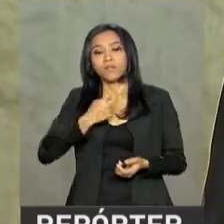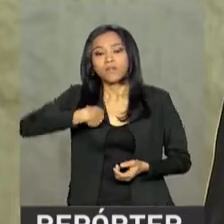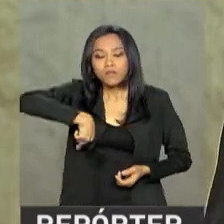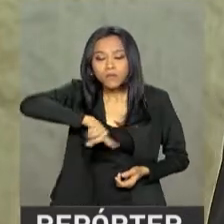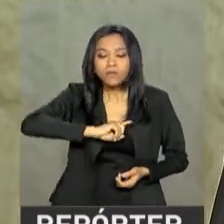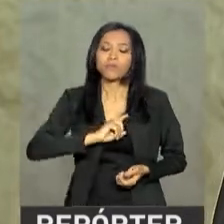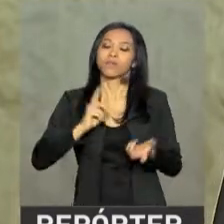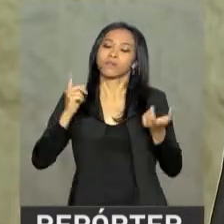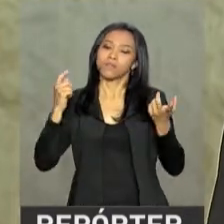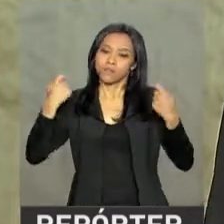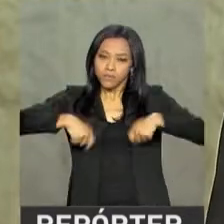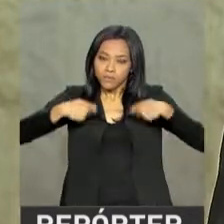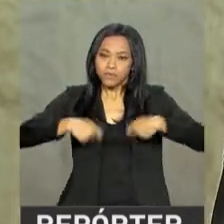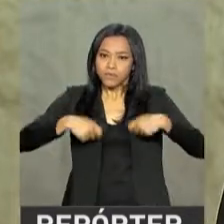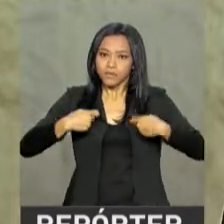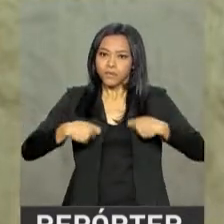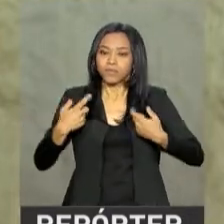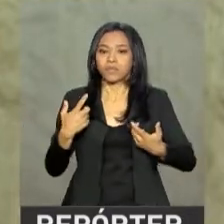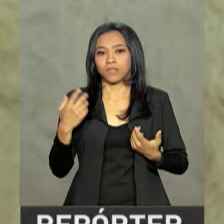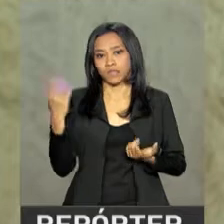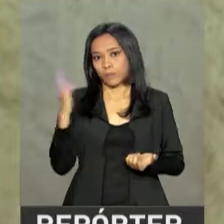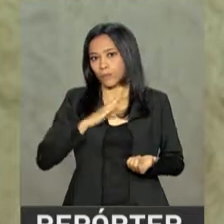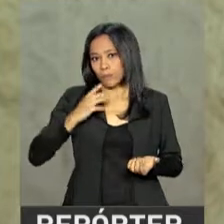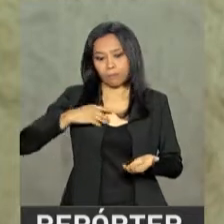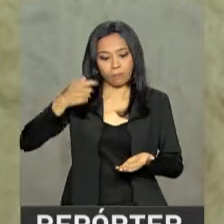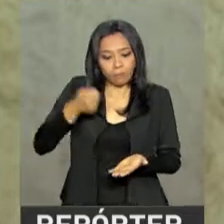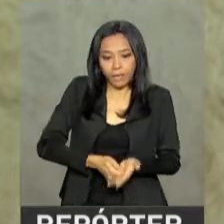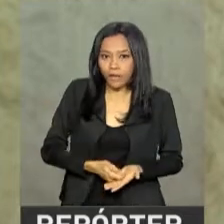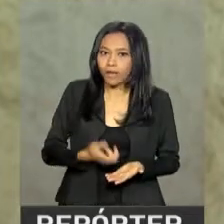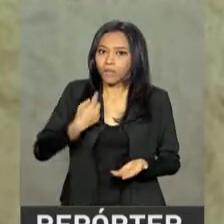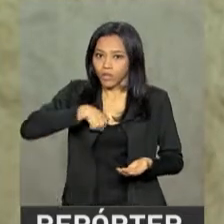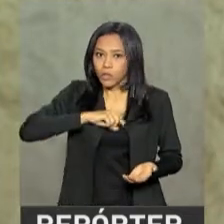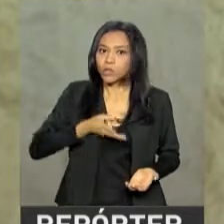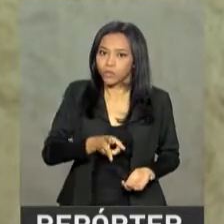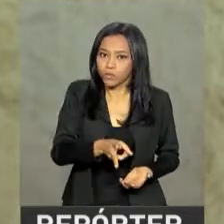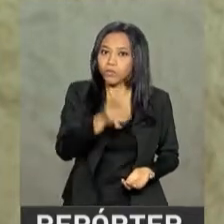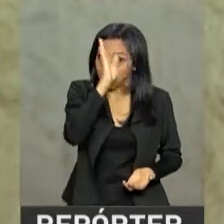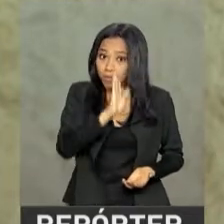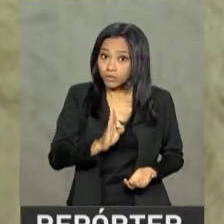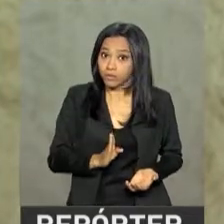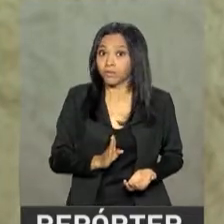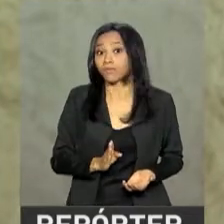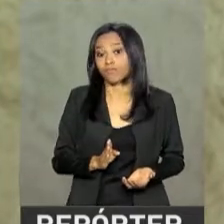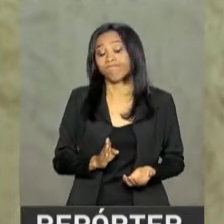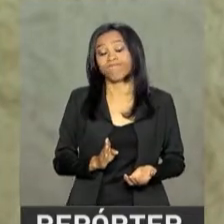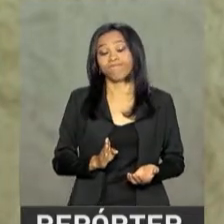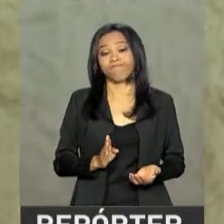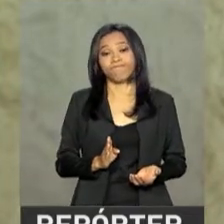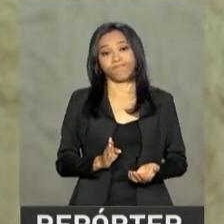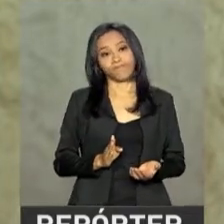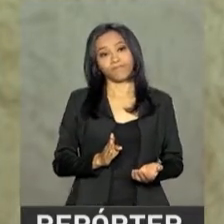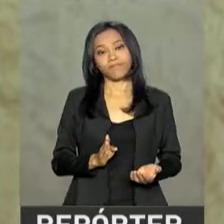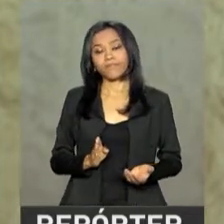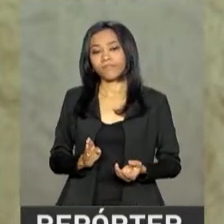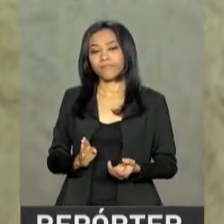de fazer esse pagamento para que continuemos a a abusando da